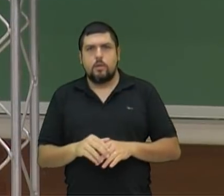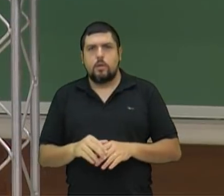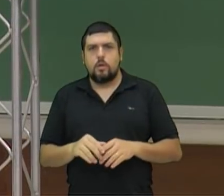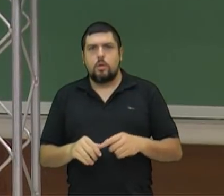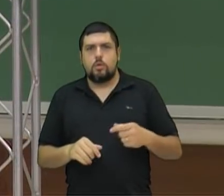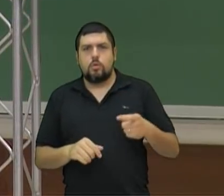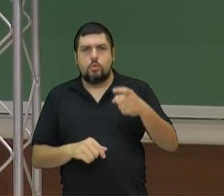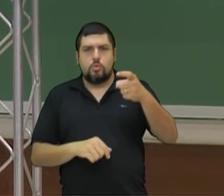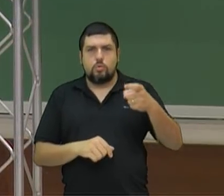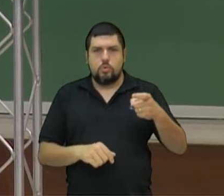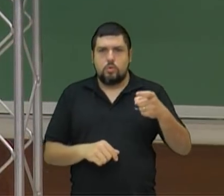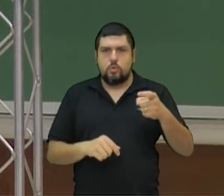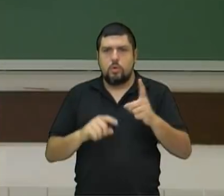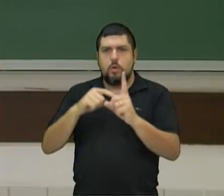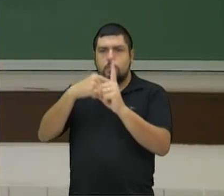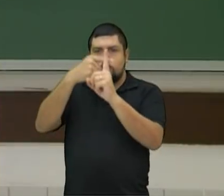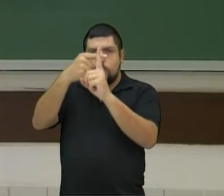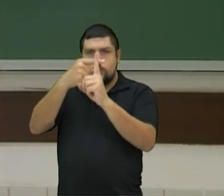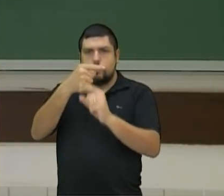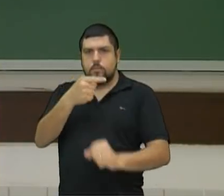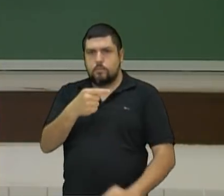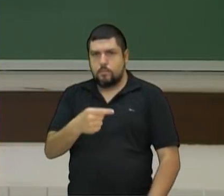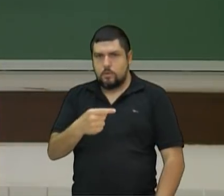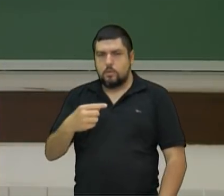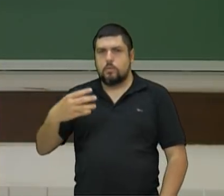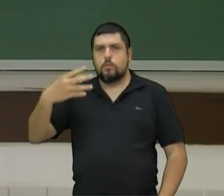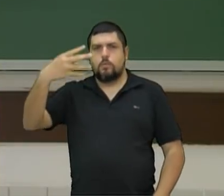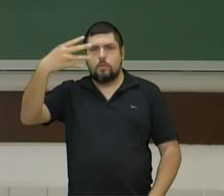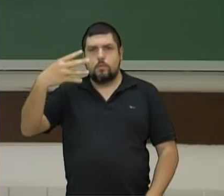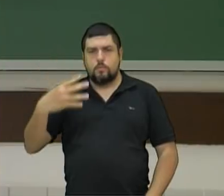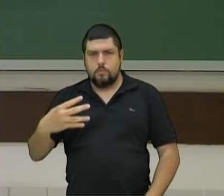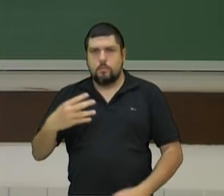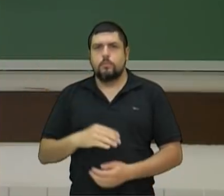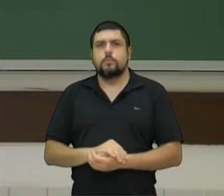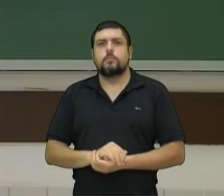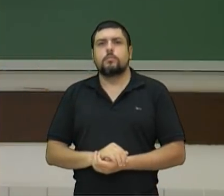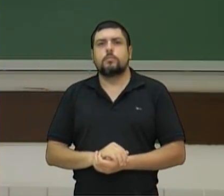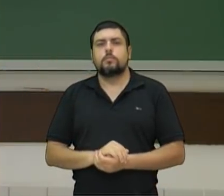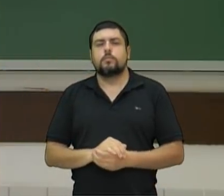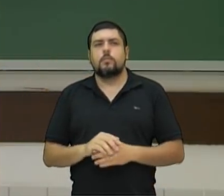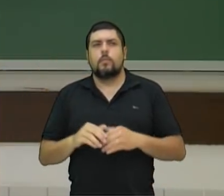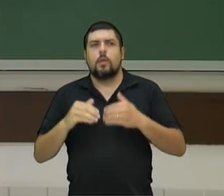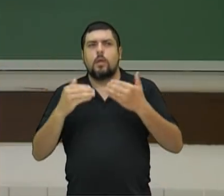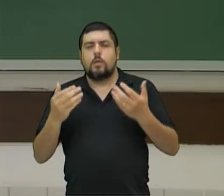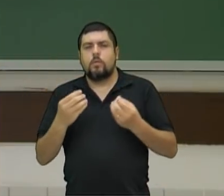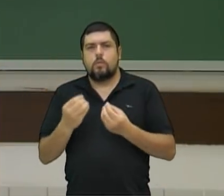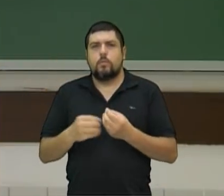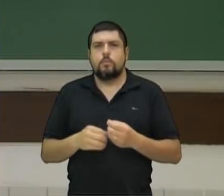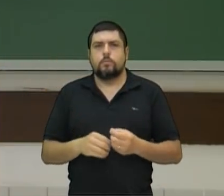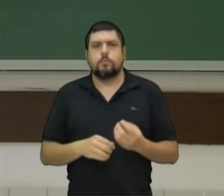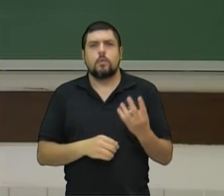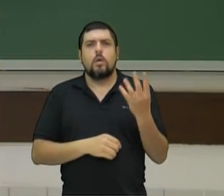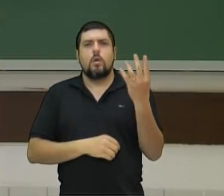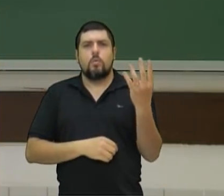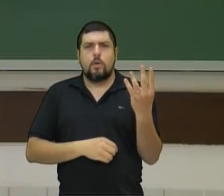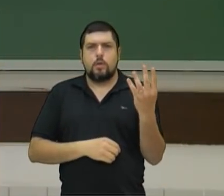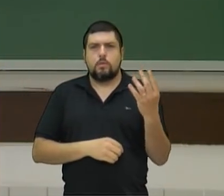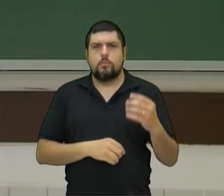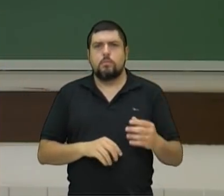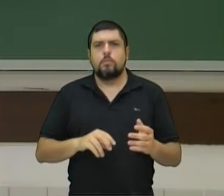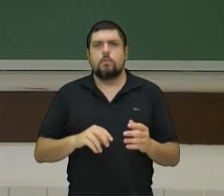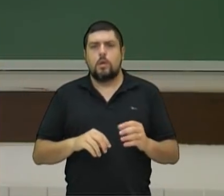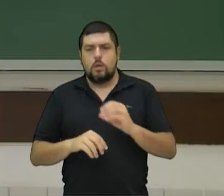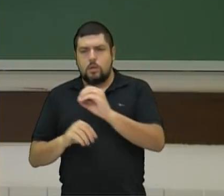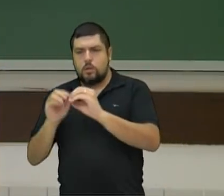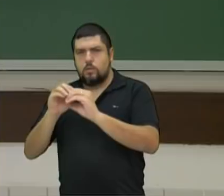tá? Primeiro, x igual a 4. Eu venho aqui na definição. 4 é maior ou igual a